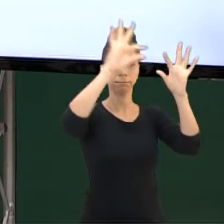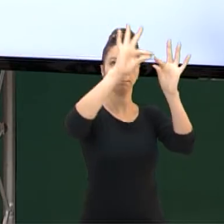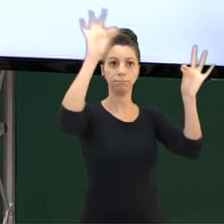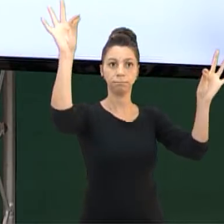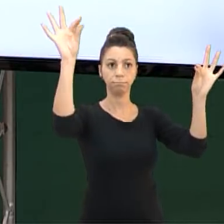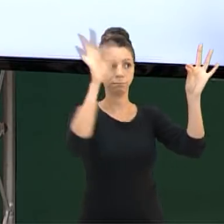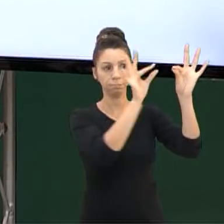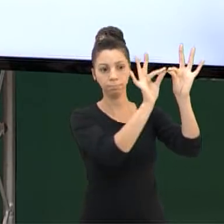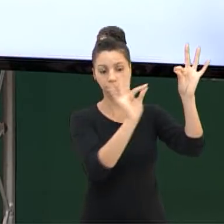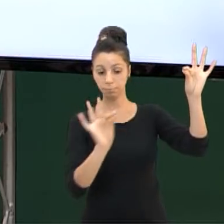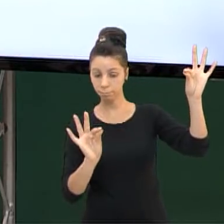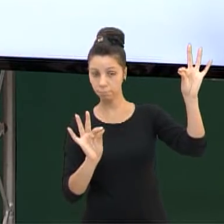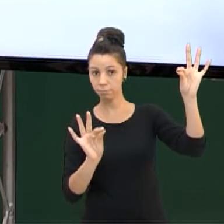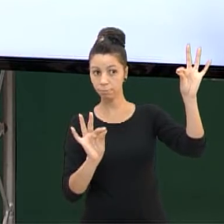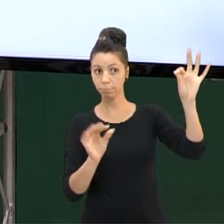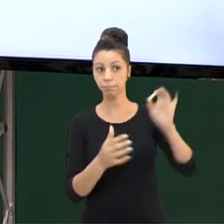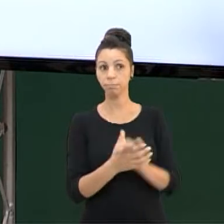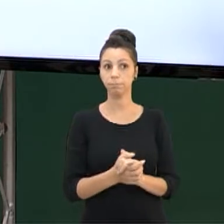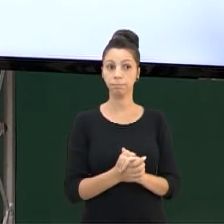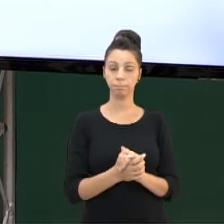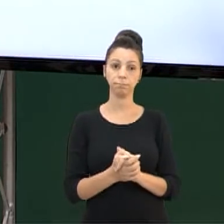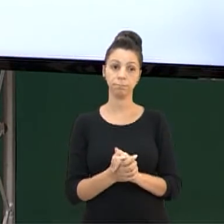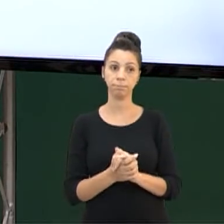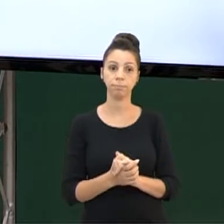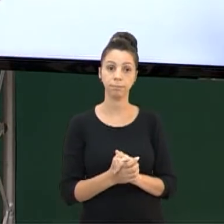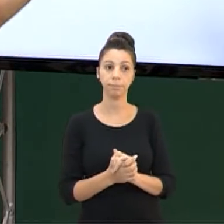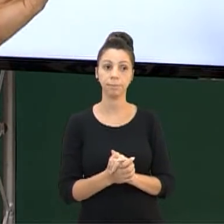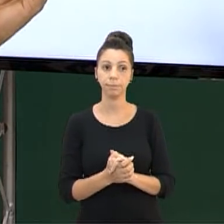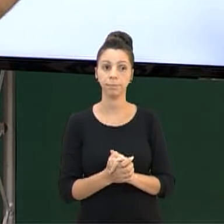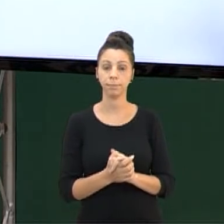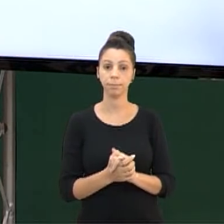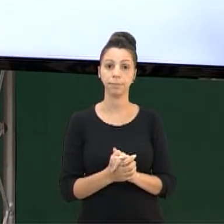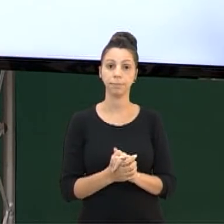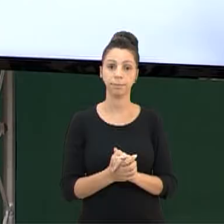Percebam, eles deverão ser